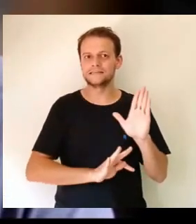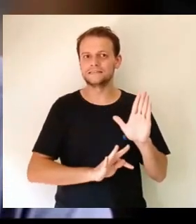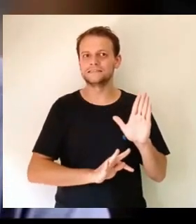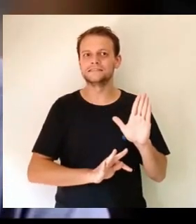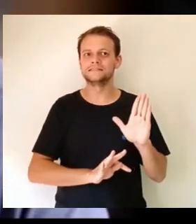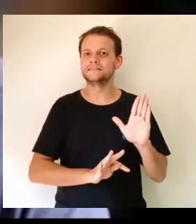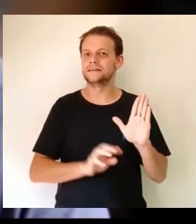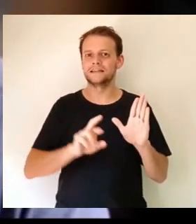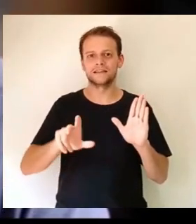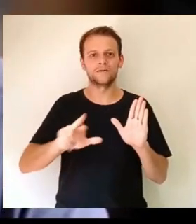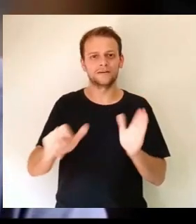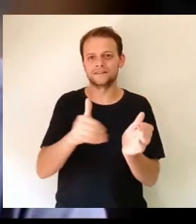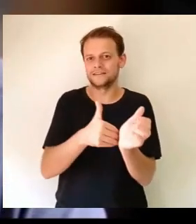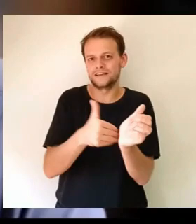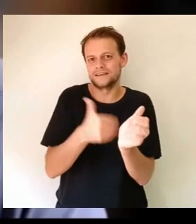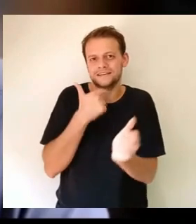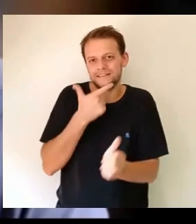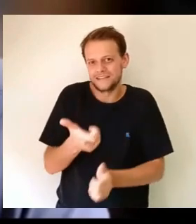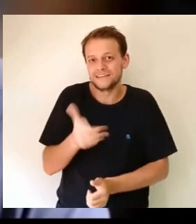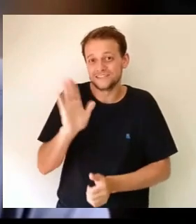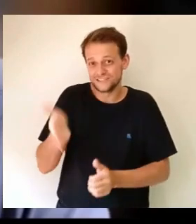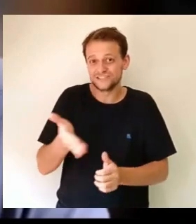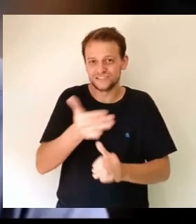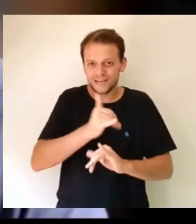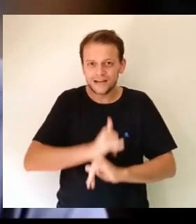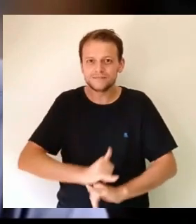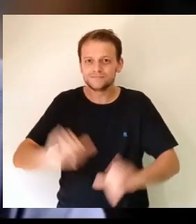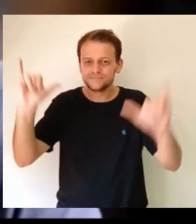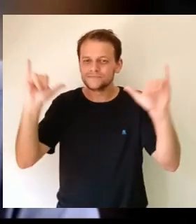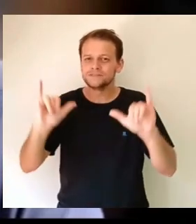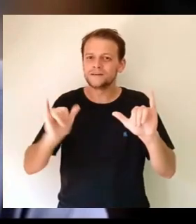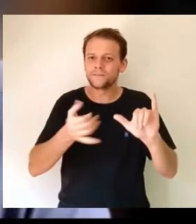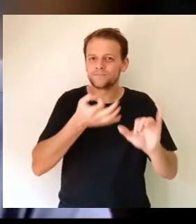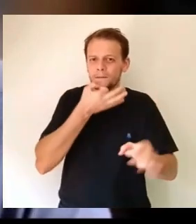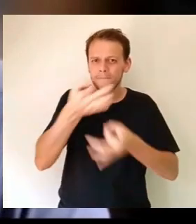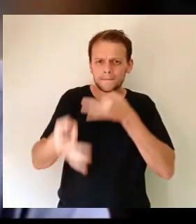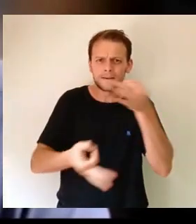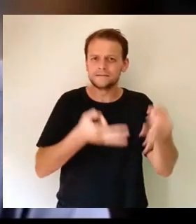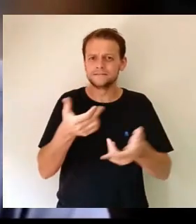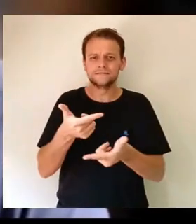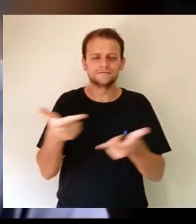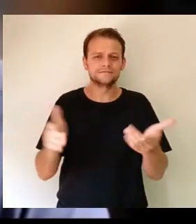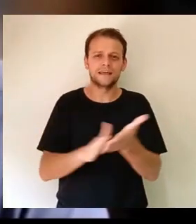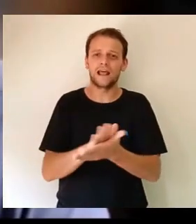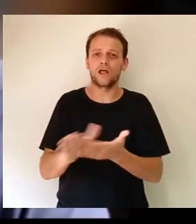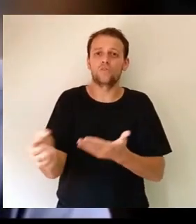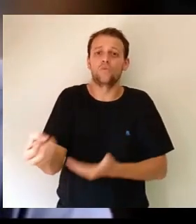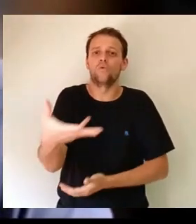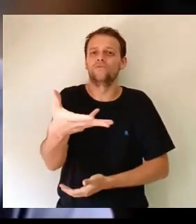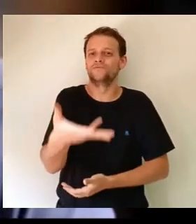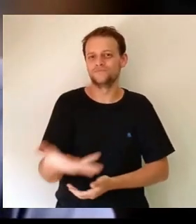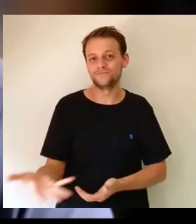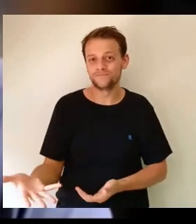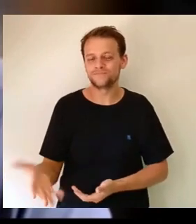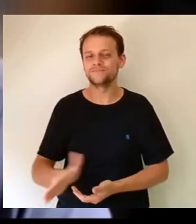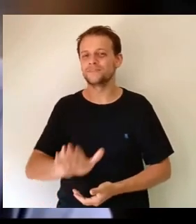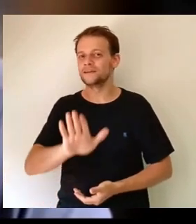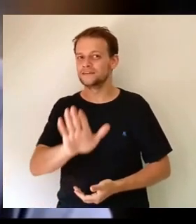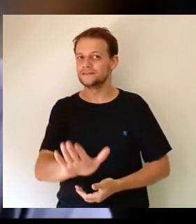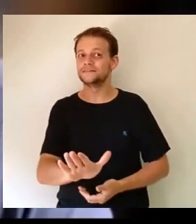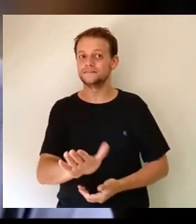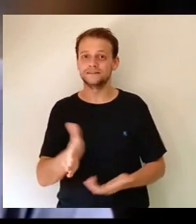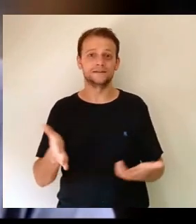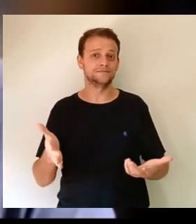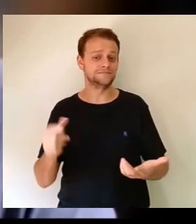apoiou tem os textos, né? Então, os textos não são segredo para ninguém. Eles foram publicados e foram comentados. Não tem nada inédito desse ponto de